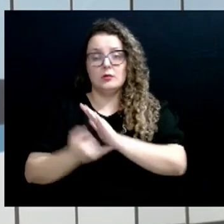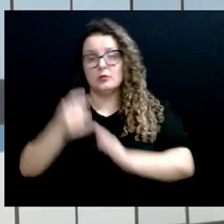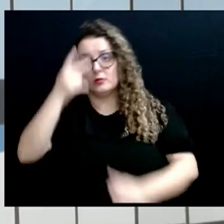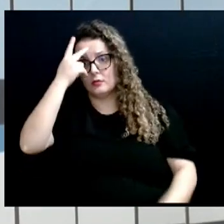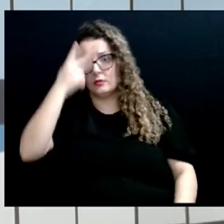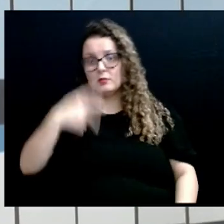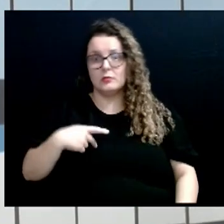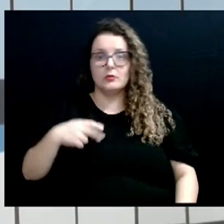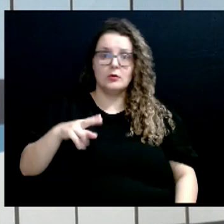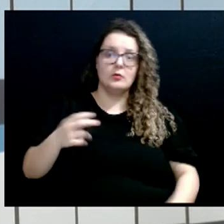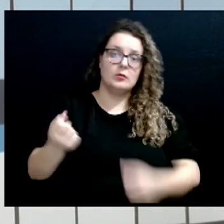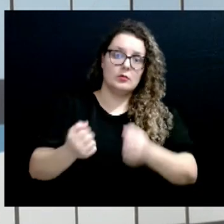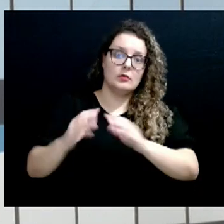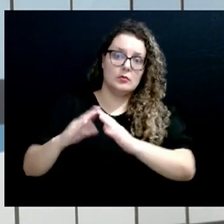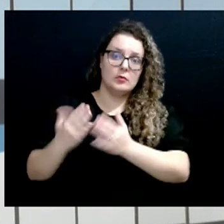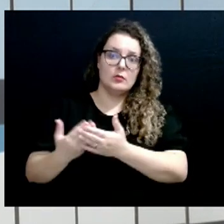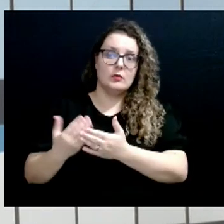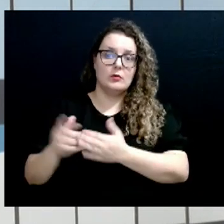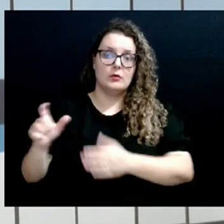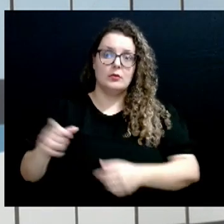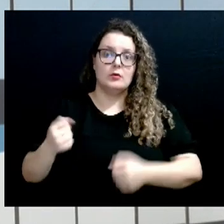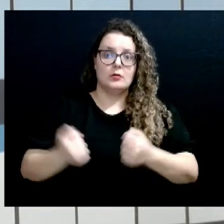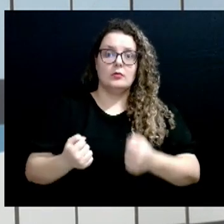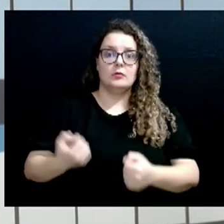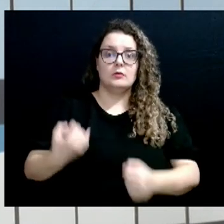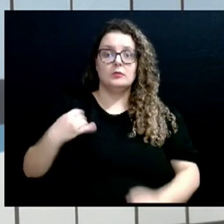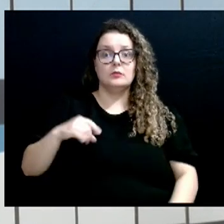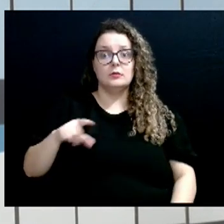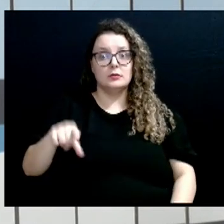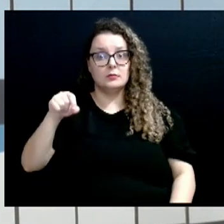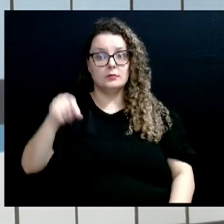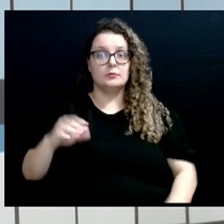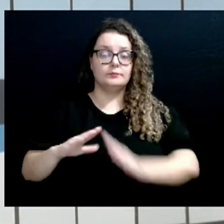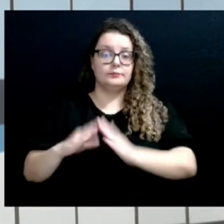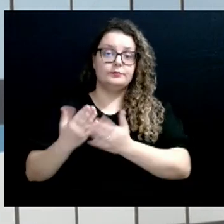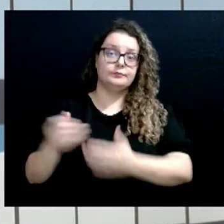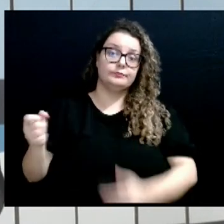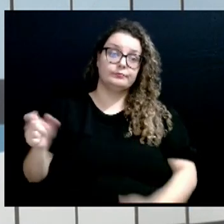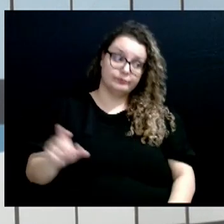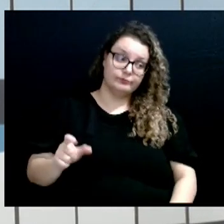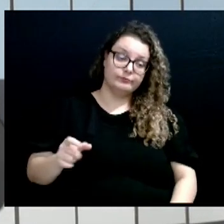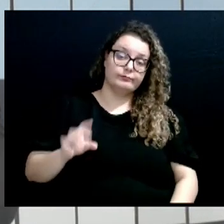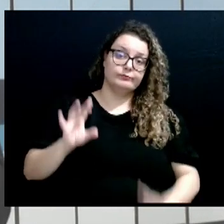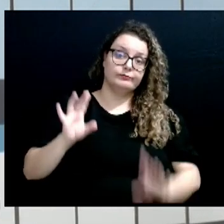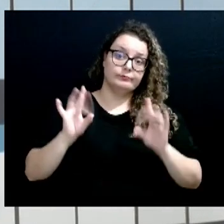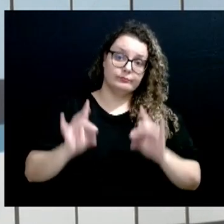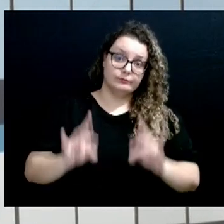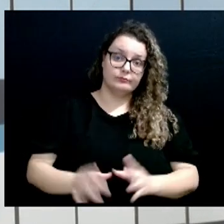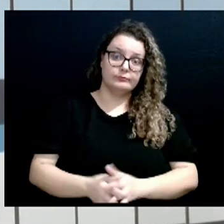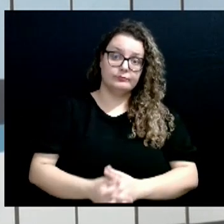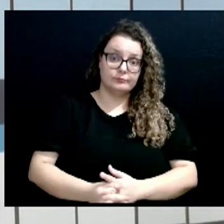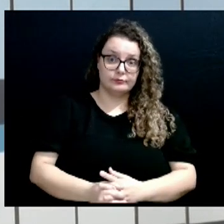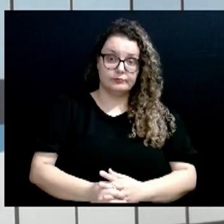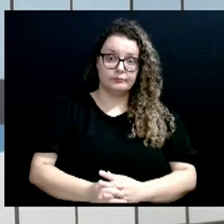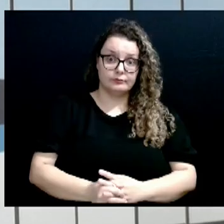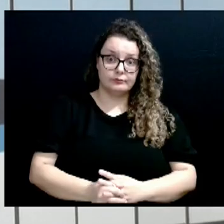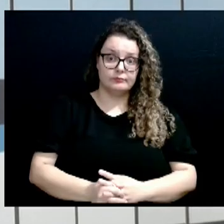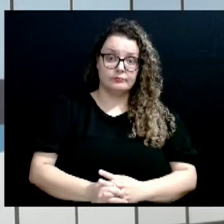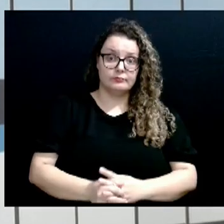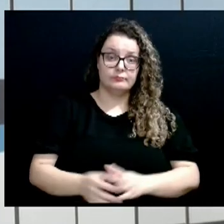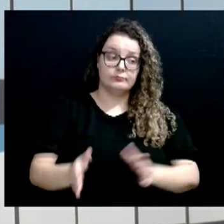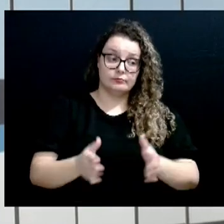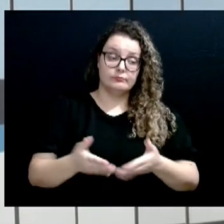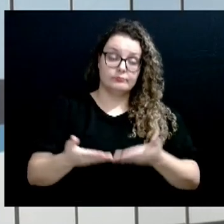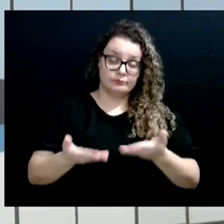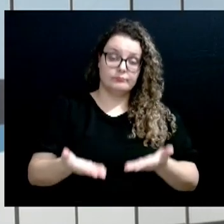autoescola, se ele preferir fazer essas aulas com a autoescola. Só que detalhe, levando em consideração essa situação, você